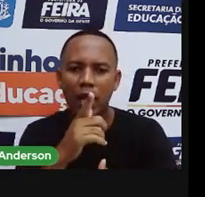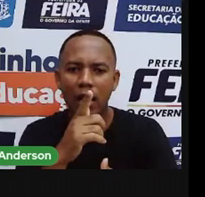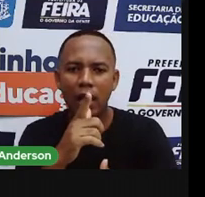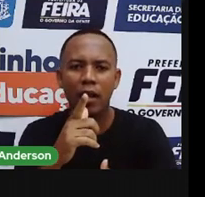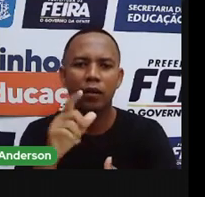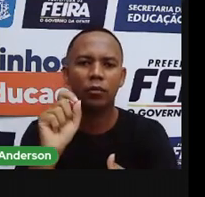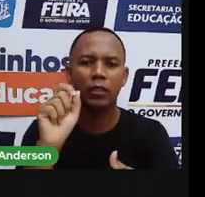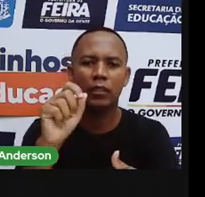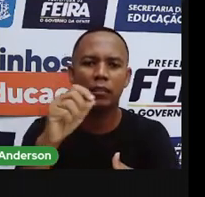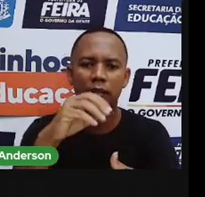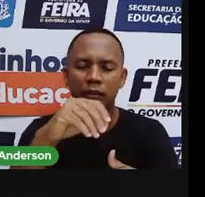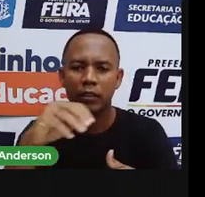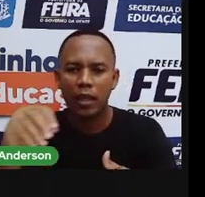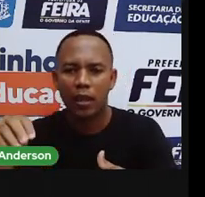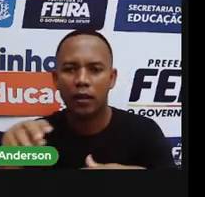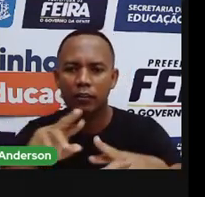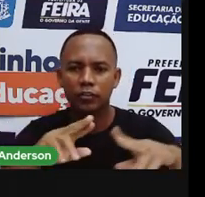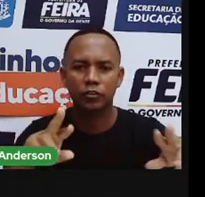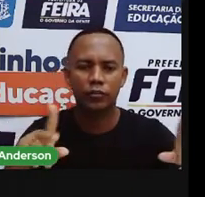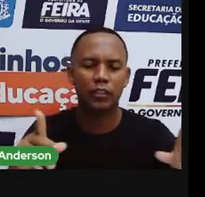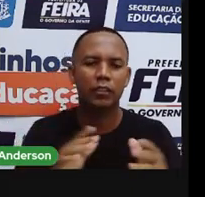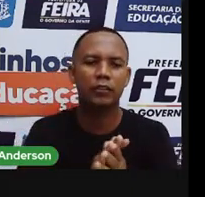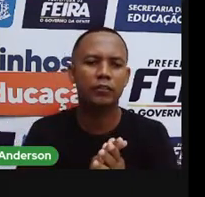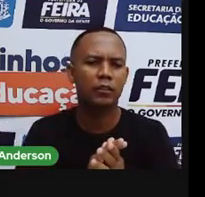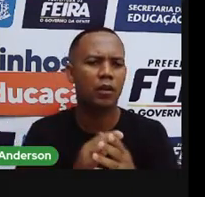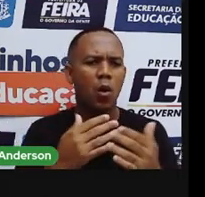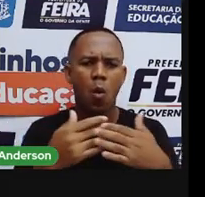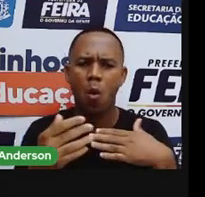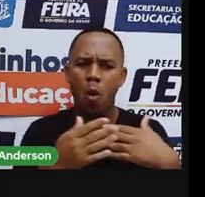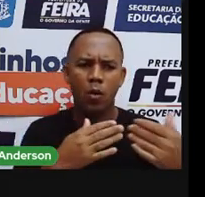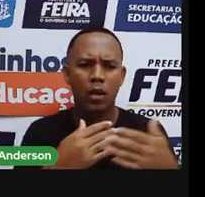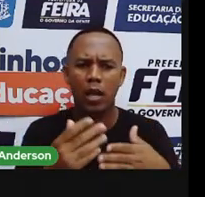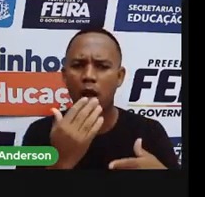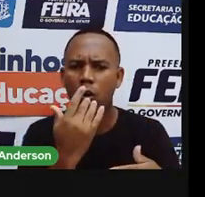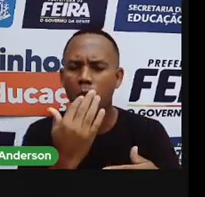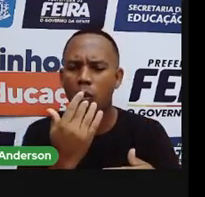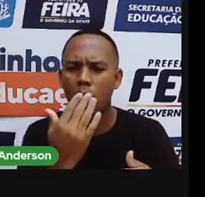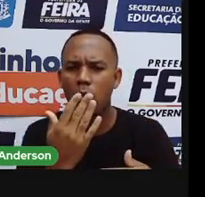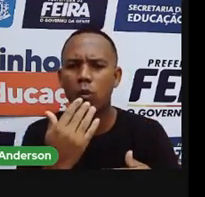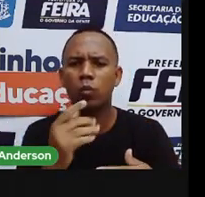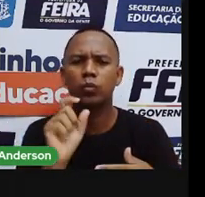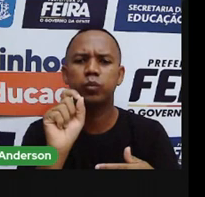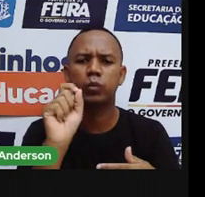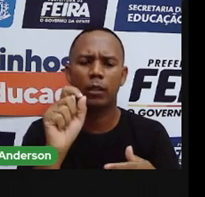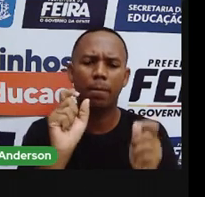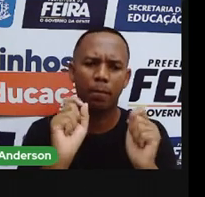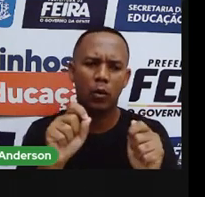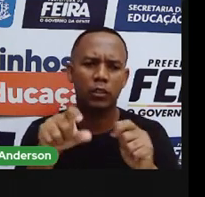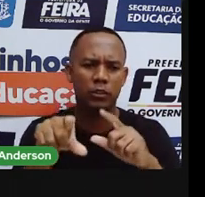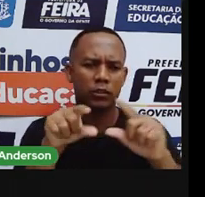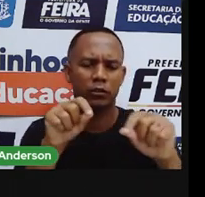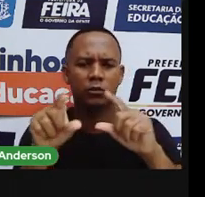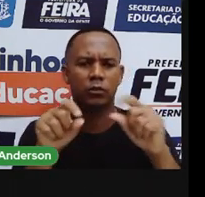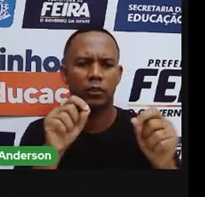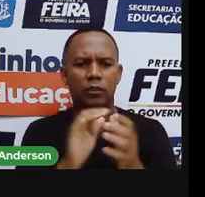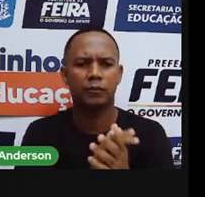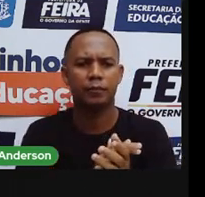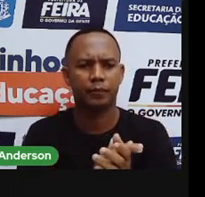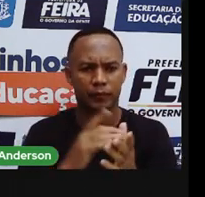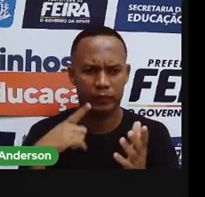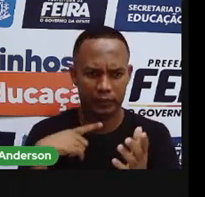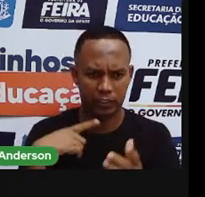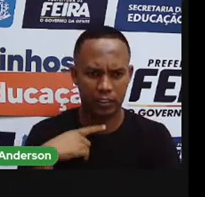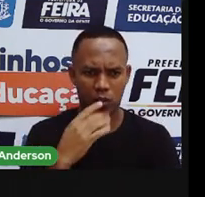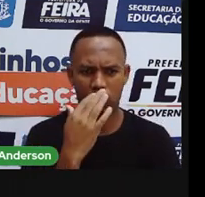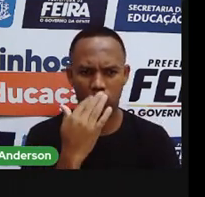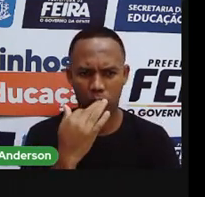posso pintar o quê? De lápis a parte que for terra e deixar sem pintar a parte que for água. Se você tem lápis de